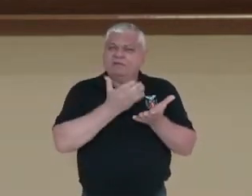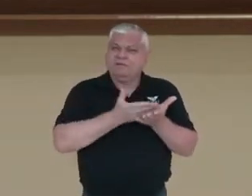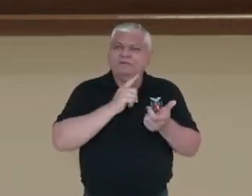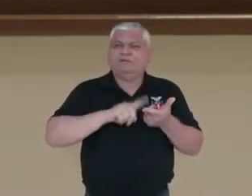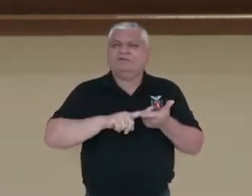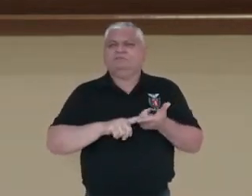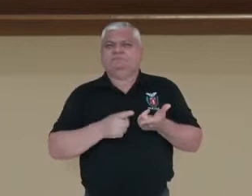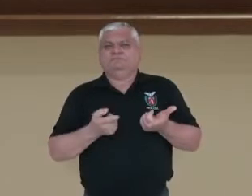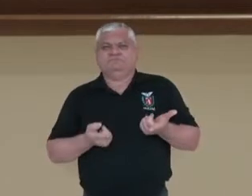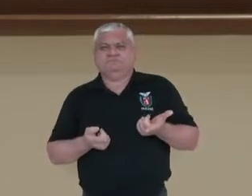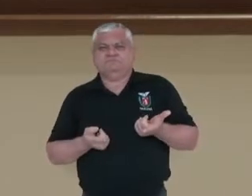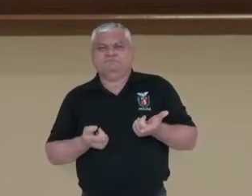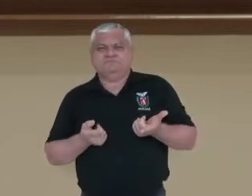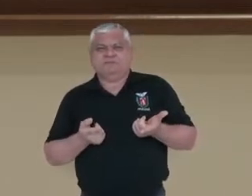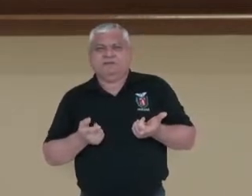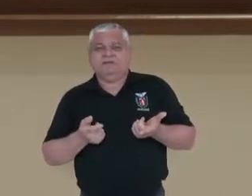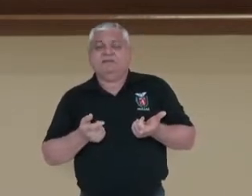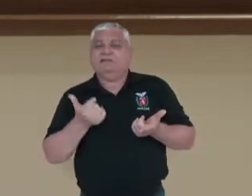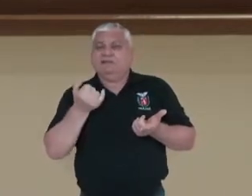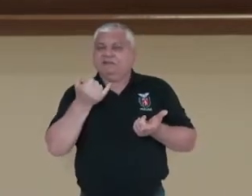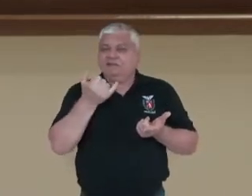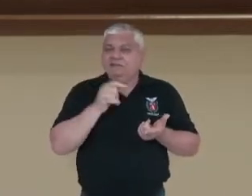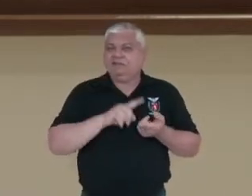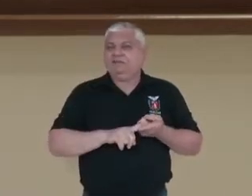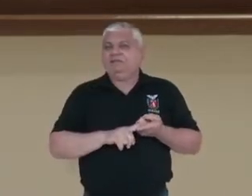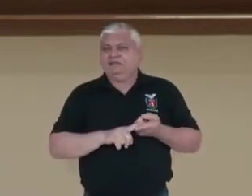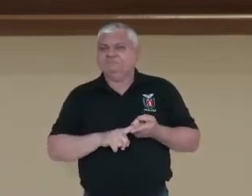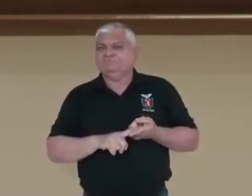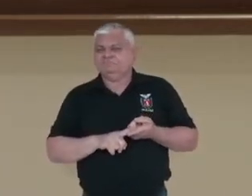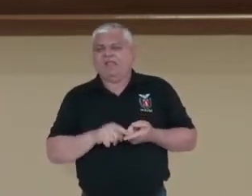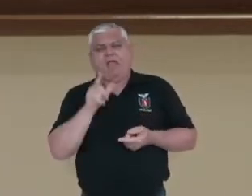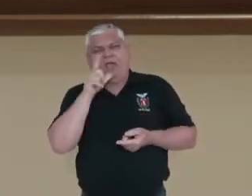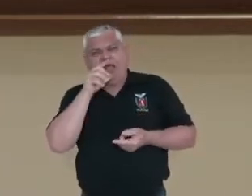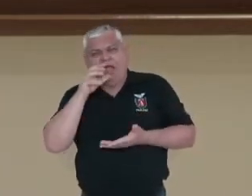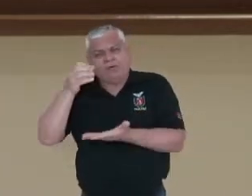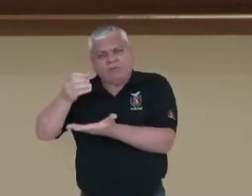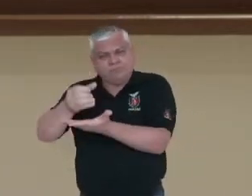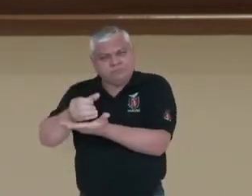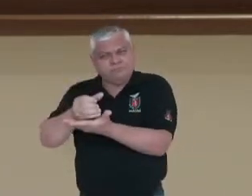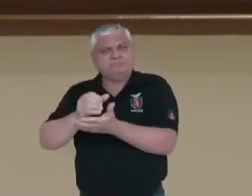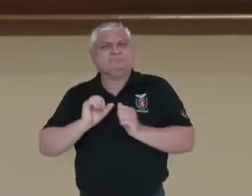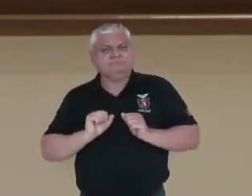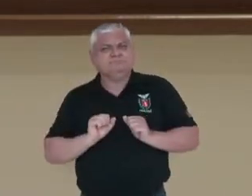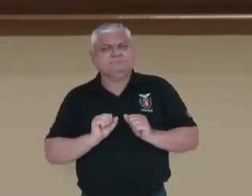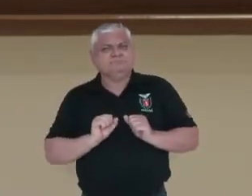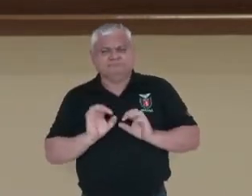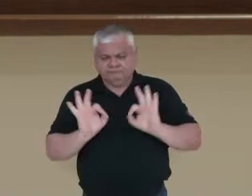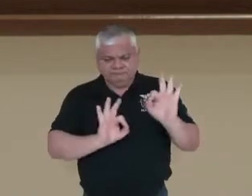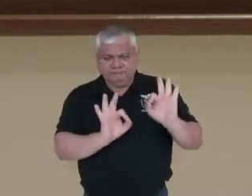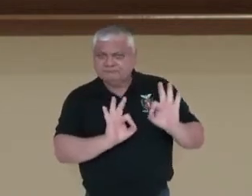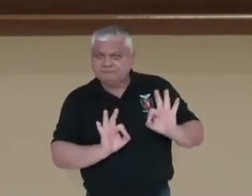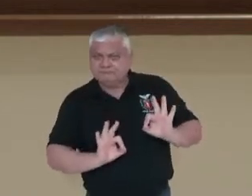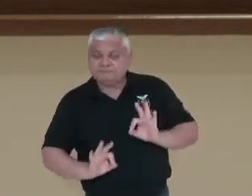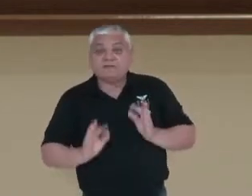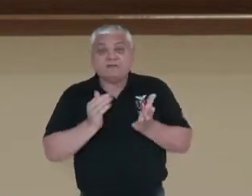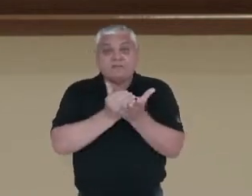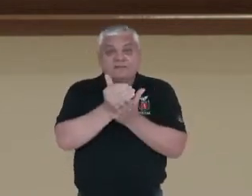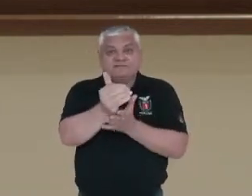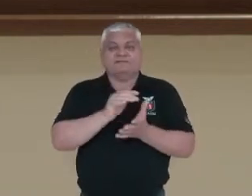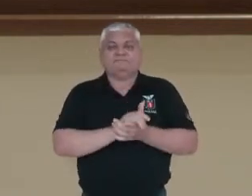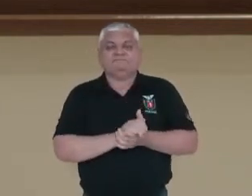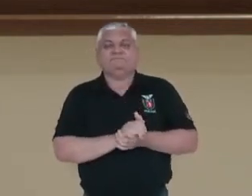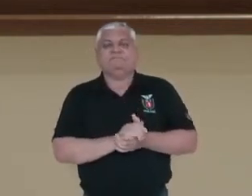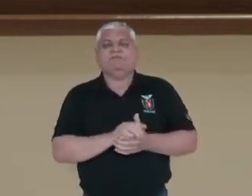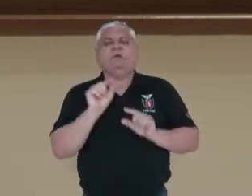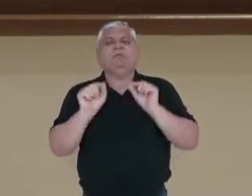caderninho, você vai buscar a caneta, pega aquela aguinha para tomar no meio da aula ali, né? E vamos começar então. Do